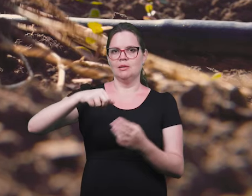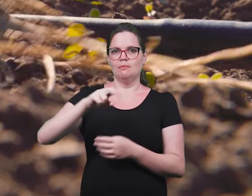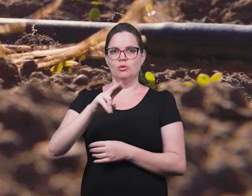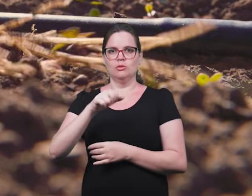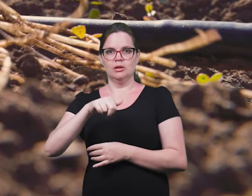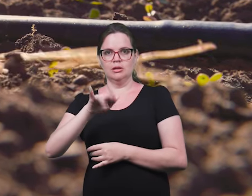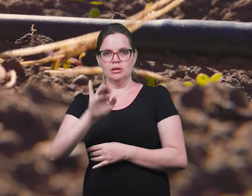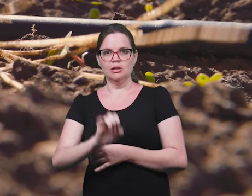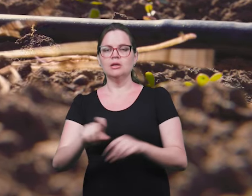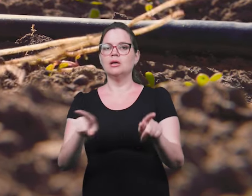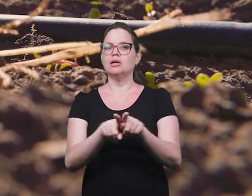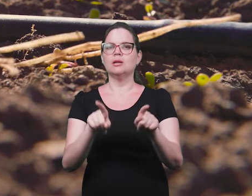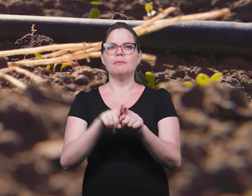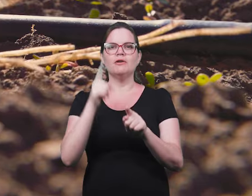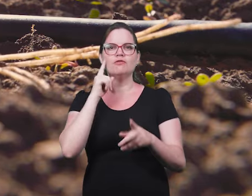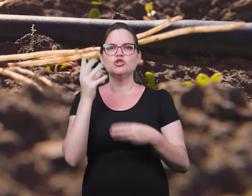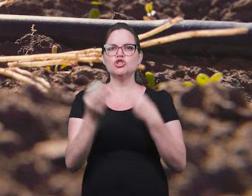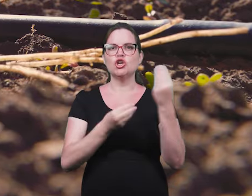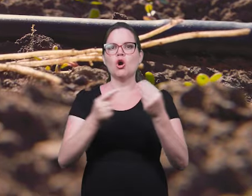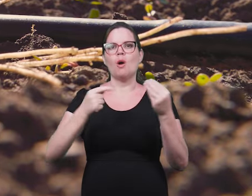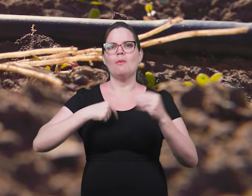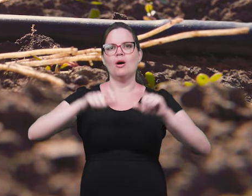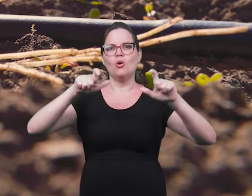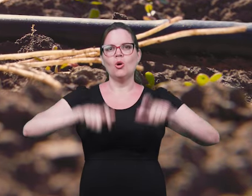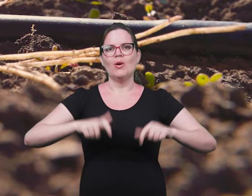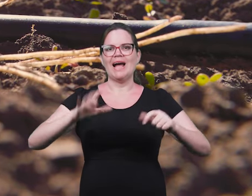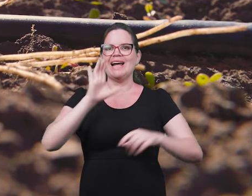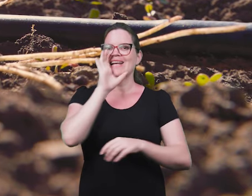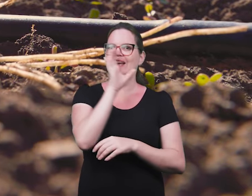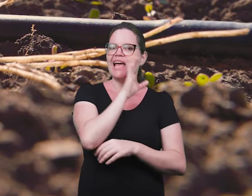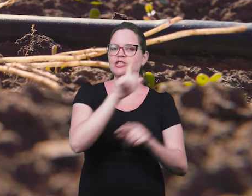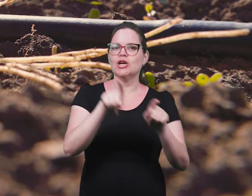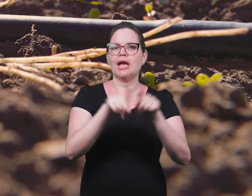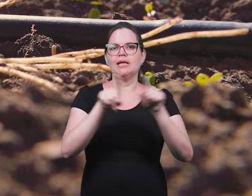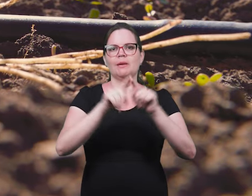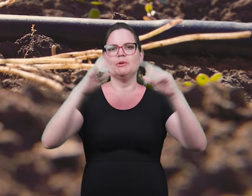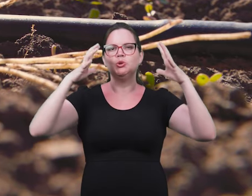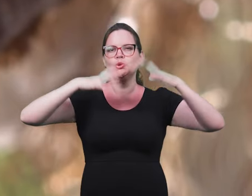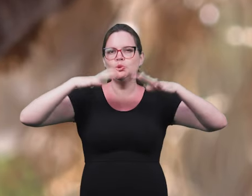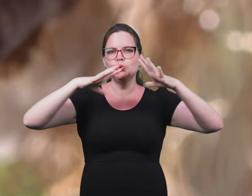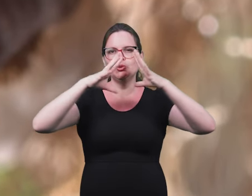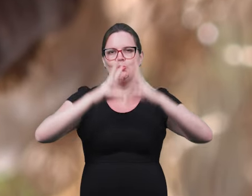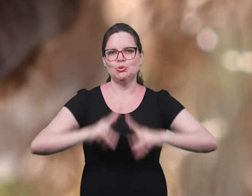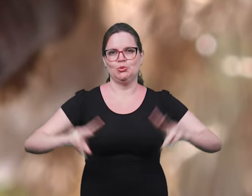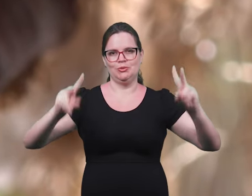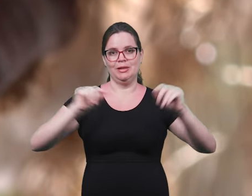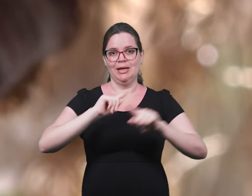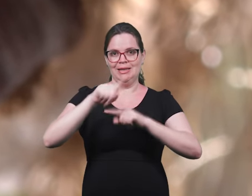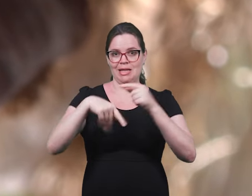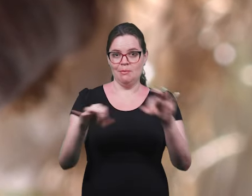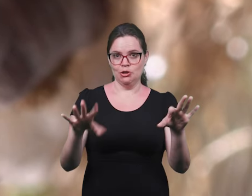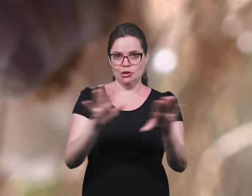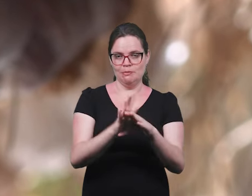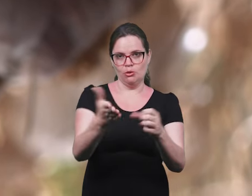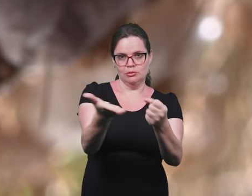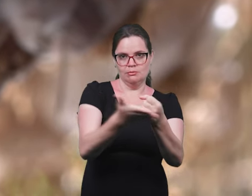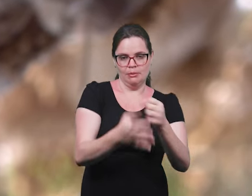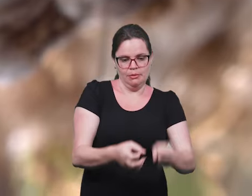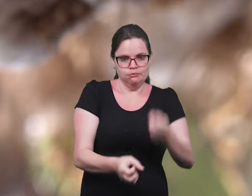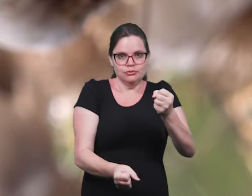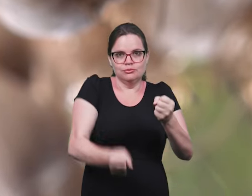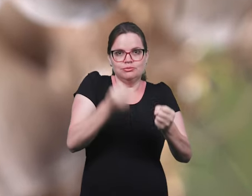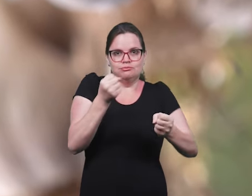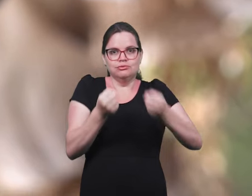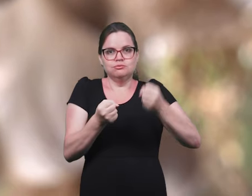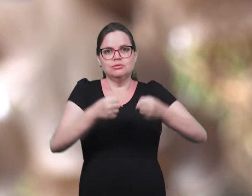as variedades se comportam em climas mais quentes e úmidos. Após a colheita, o alho passa por um período de secagem, que pode